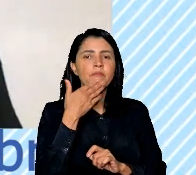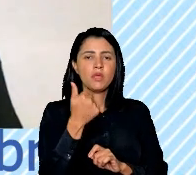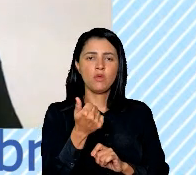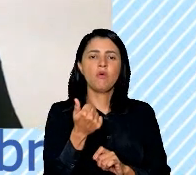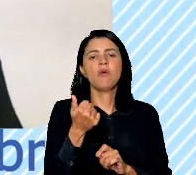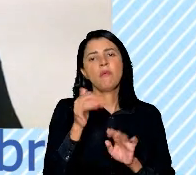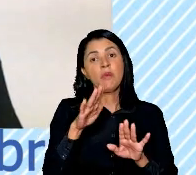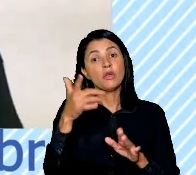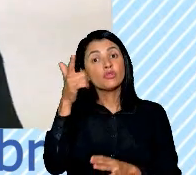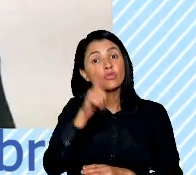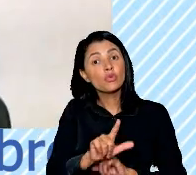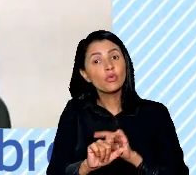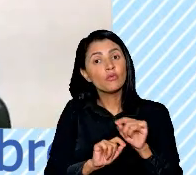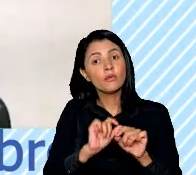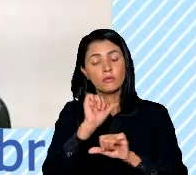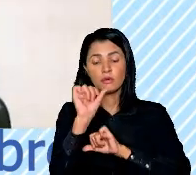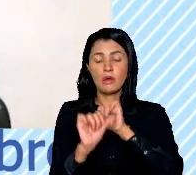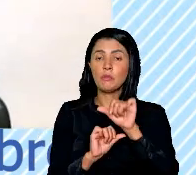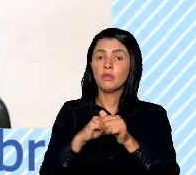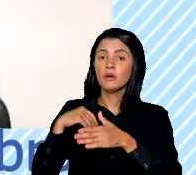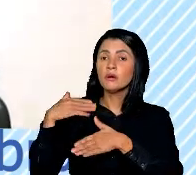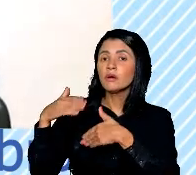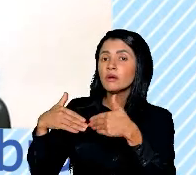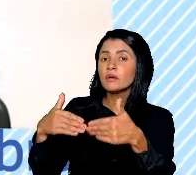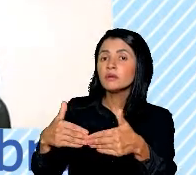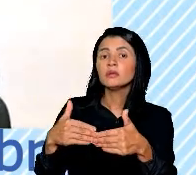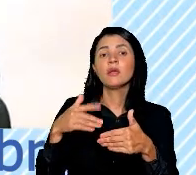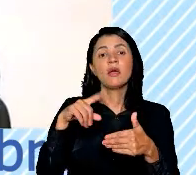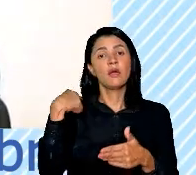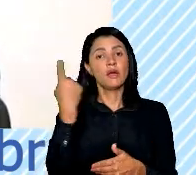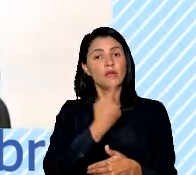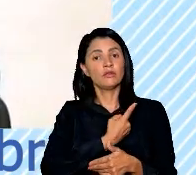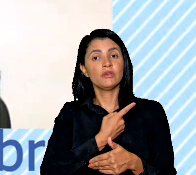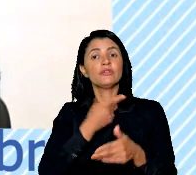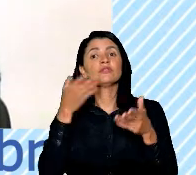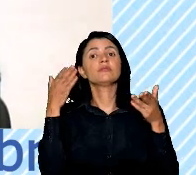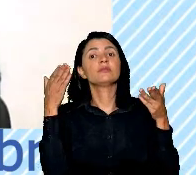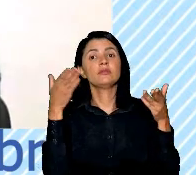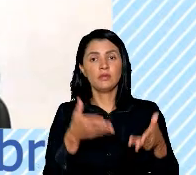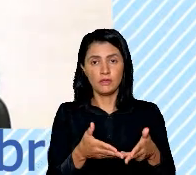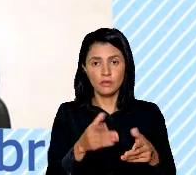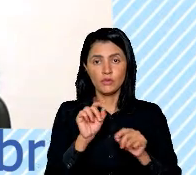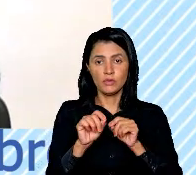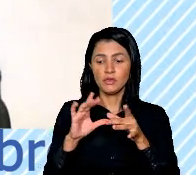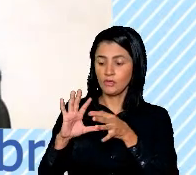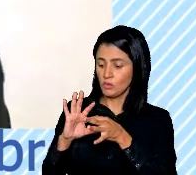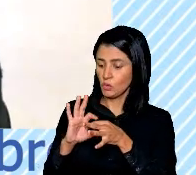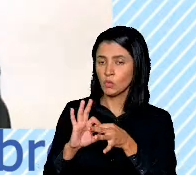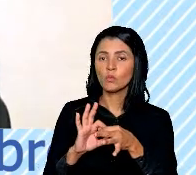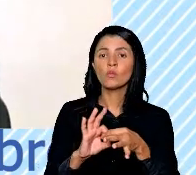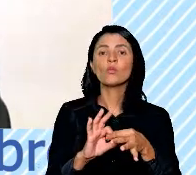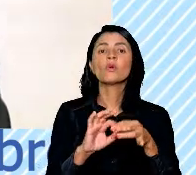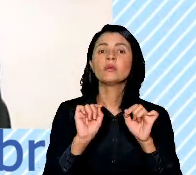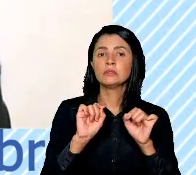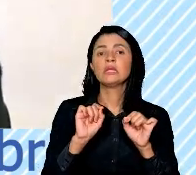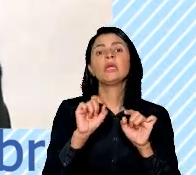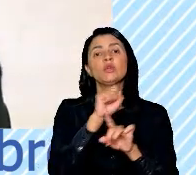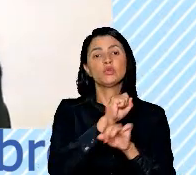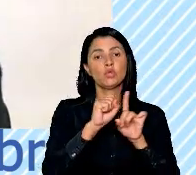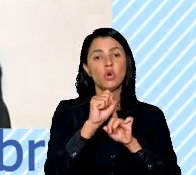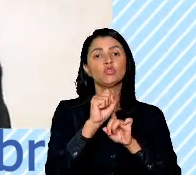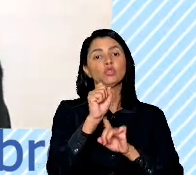novo, a mudança é gradual, né? Estamos inseridos todos e todas nesse contexto